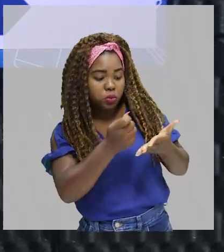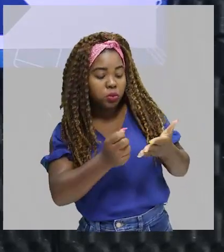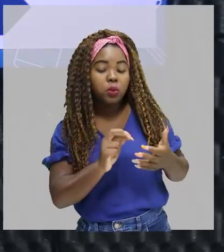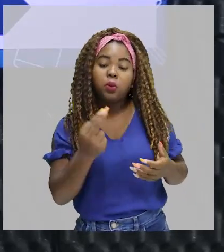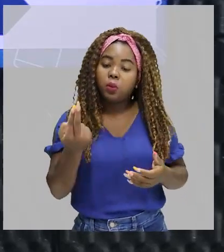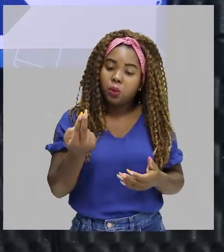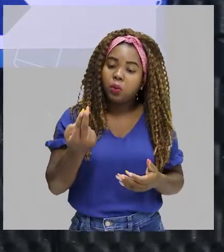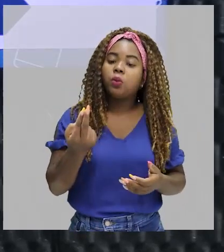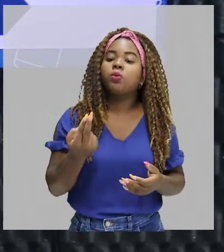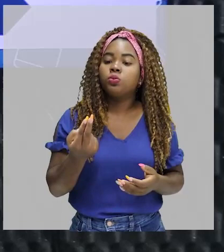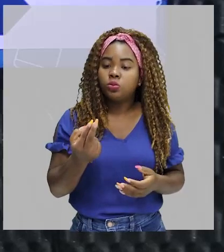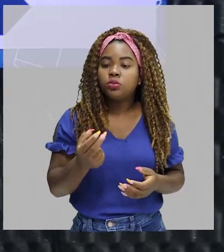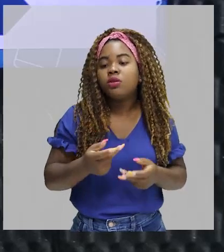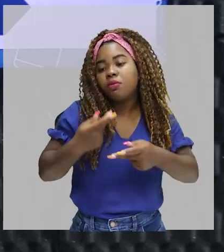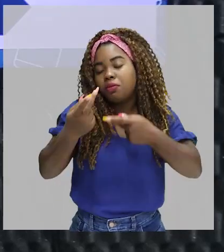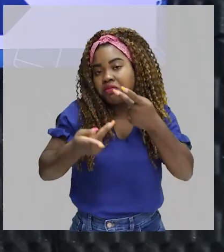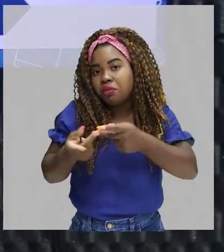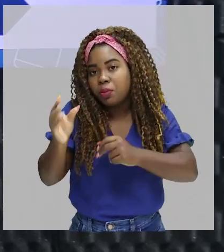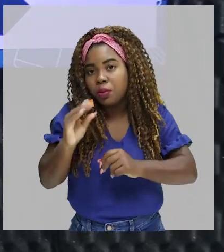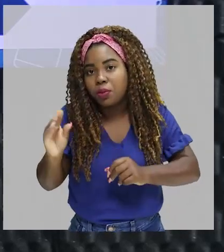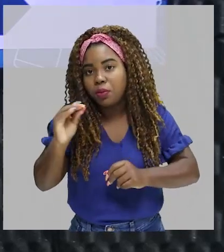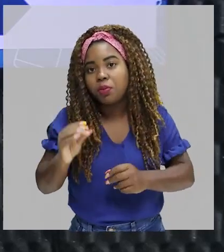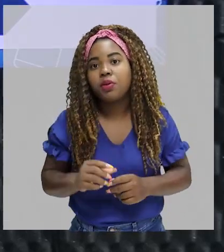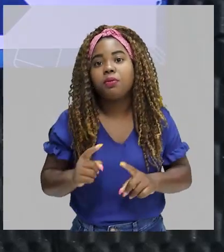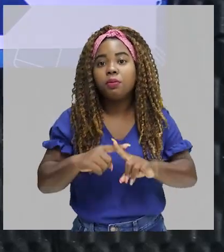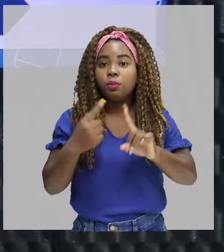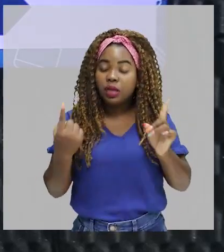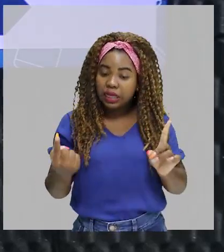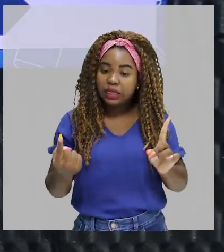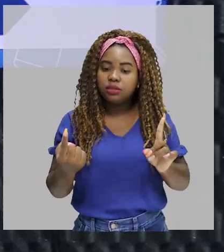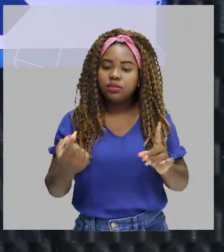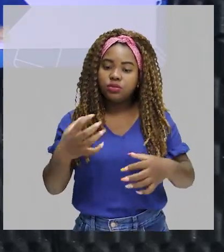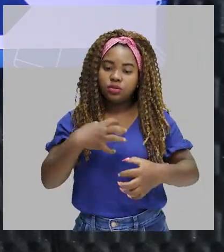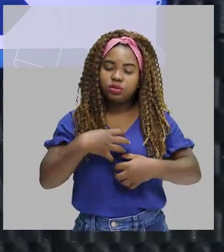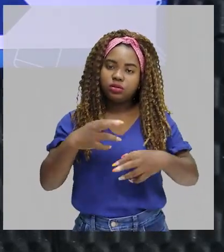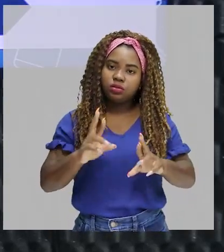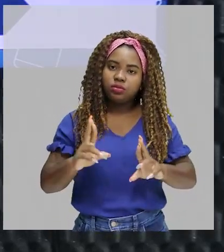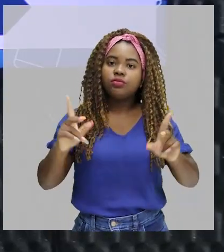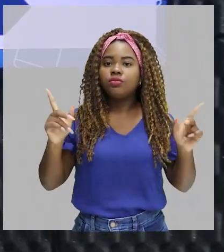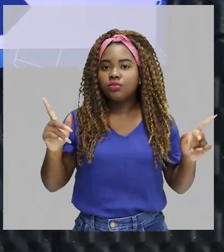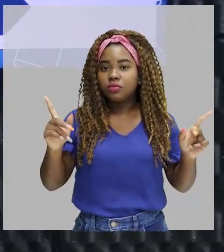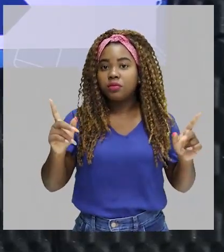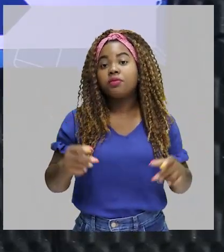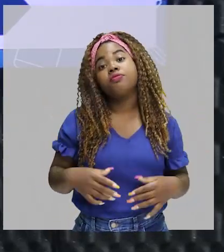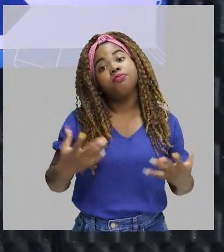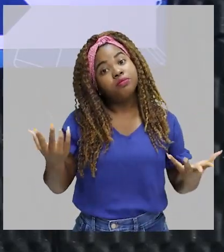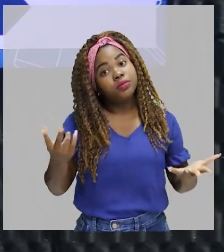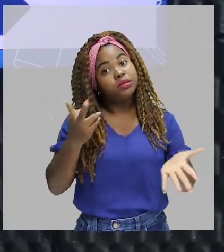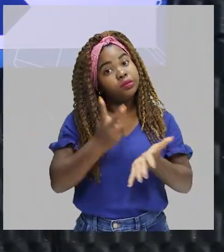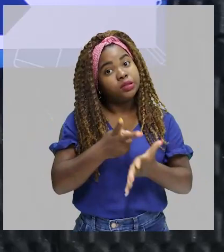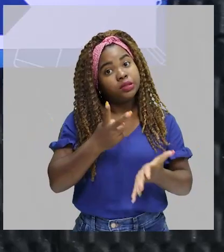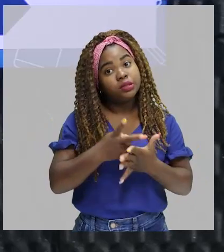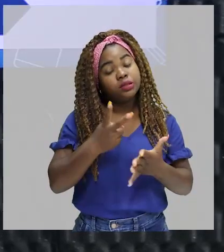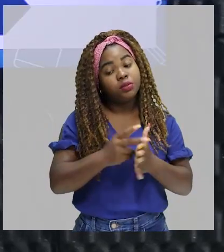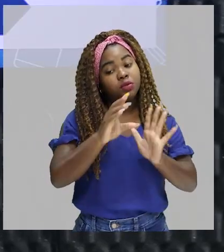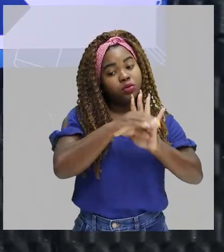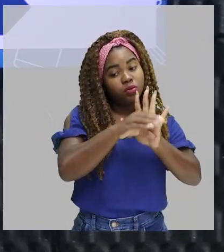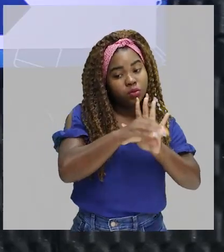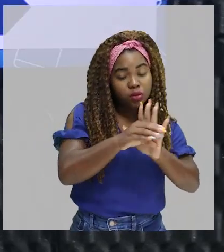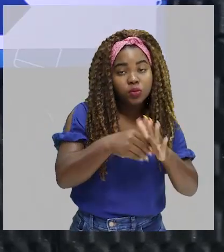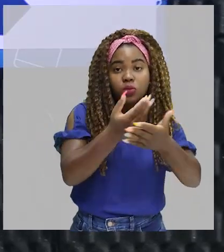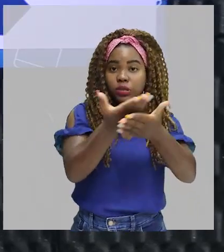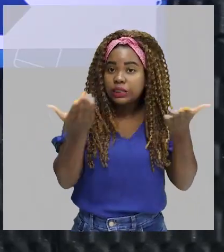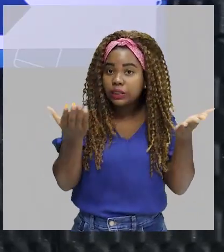na pronúncia, mas têm sentido diferente. Por isso que eu estou batendo nessa definição que o que